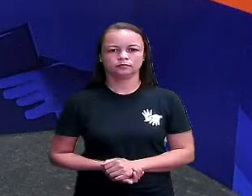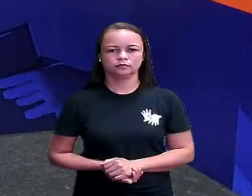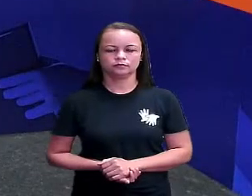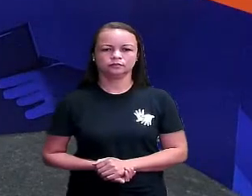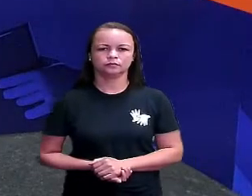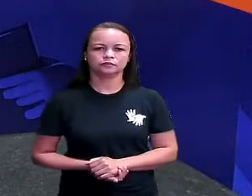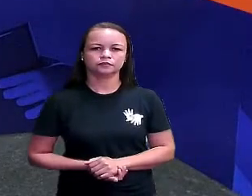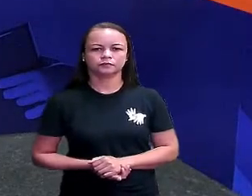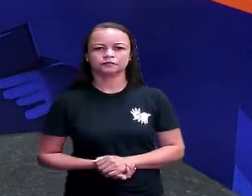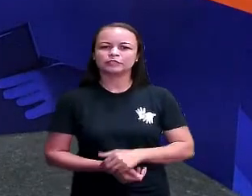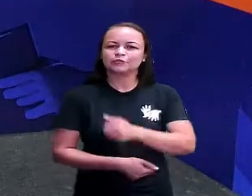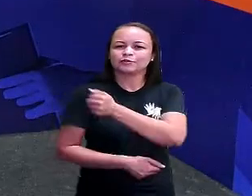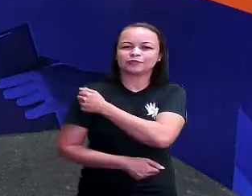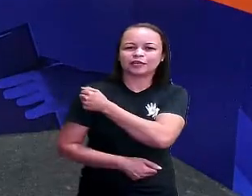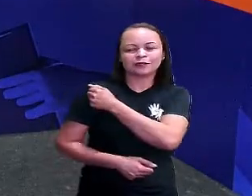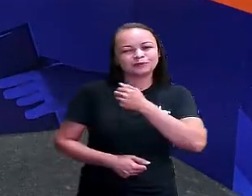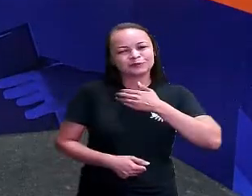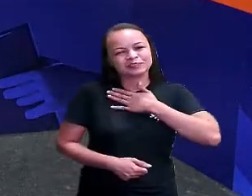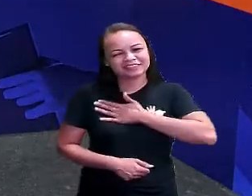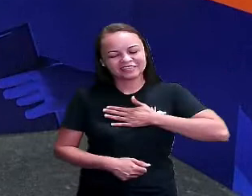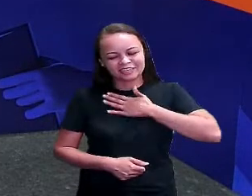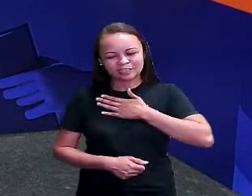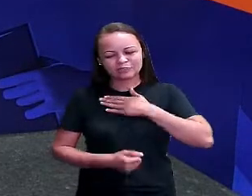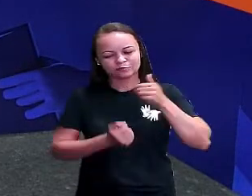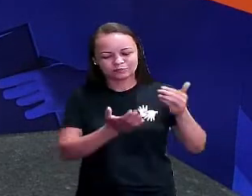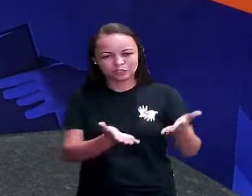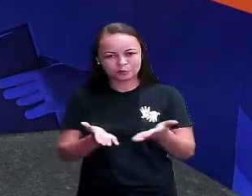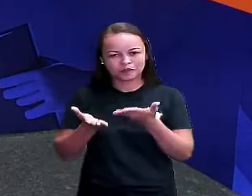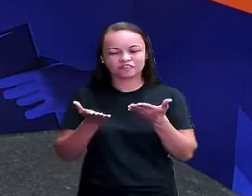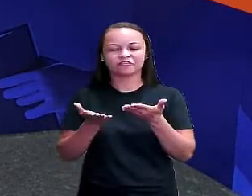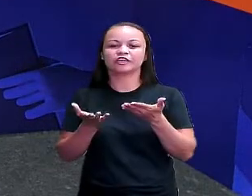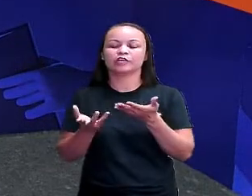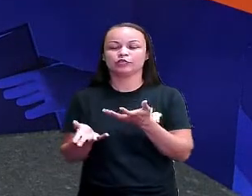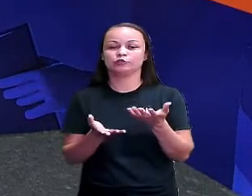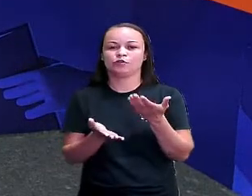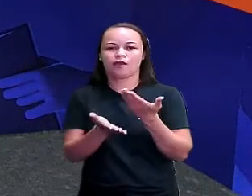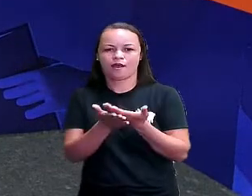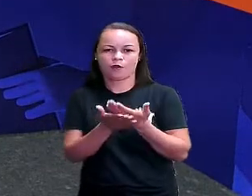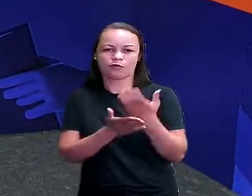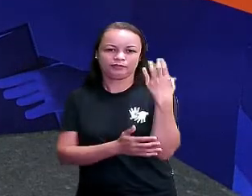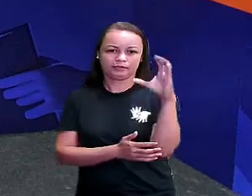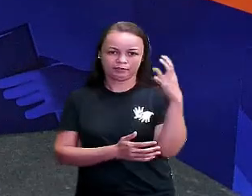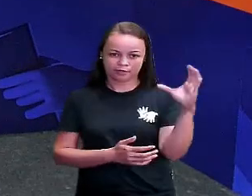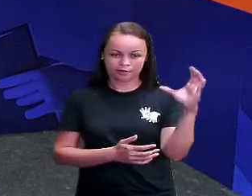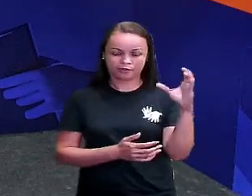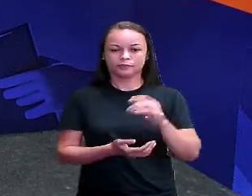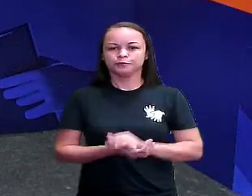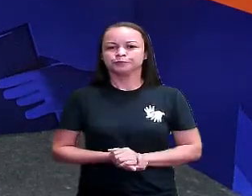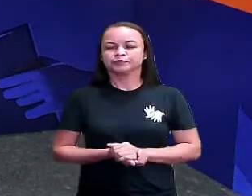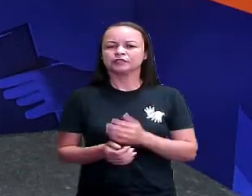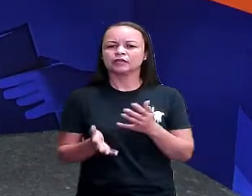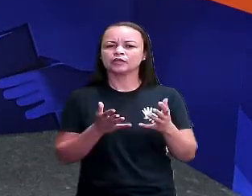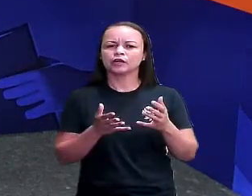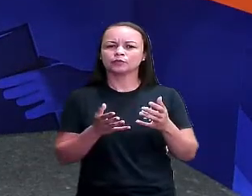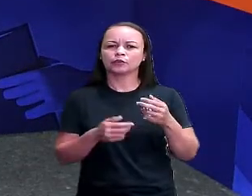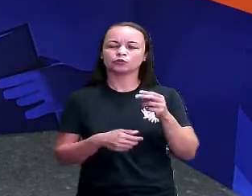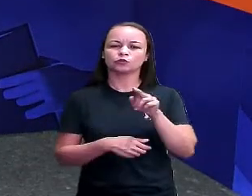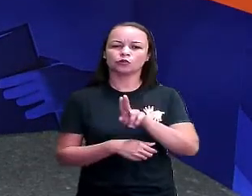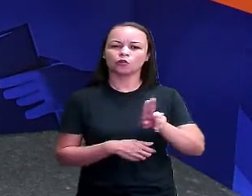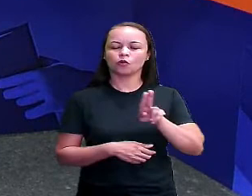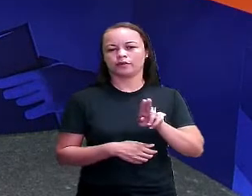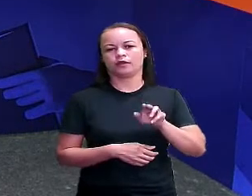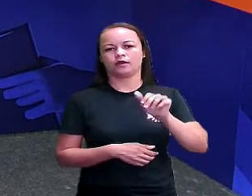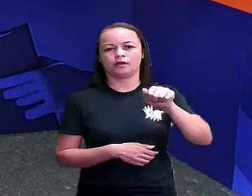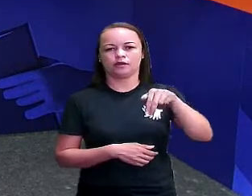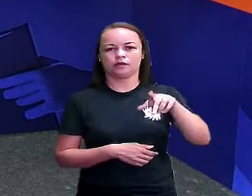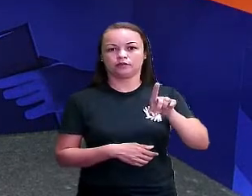Meus queridos alunos, sejam bem-vindos a mais uma aula de Ciências da Natureza. Me chamo Anderson Rodrigues e a partir